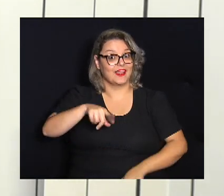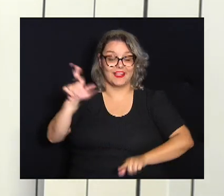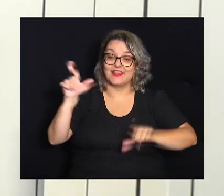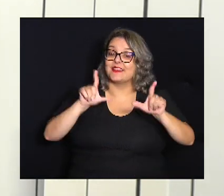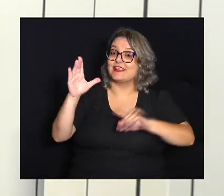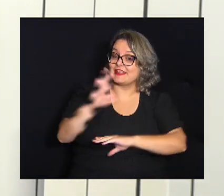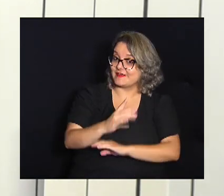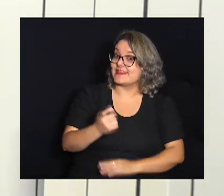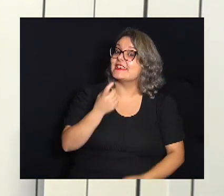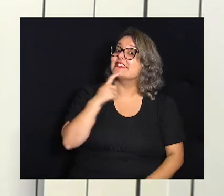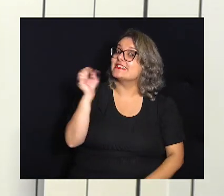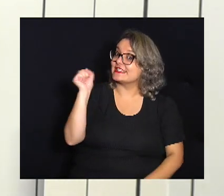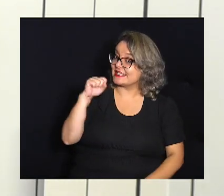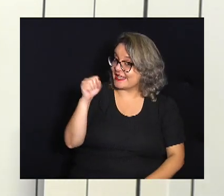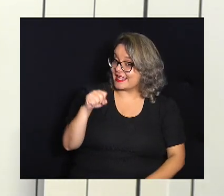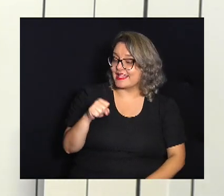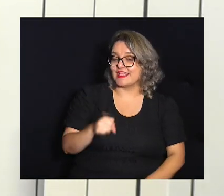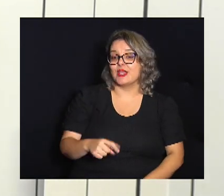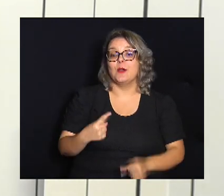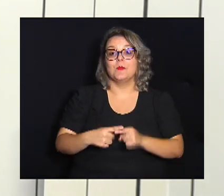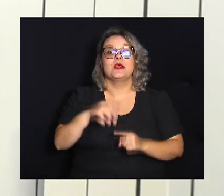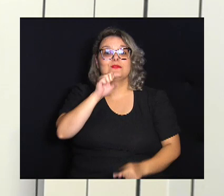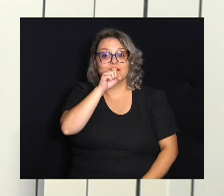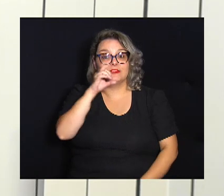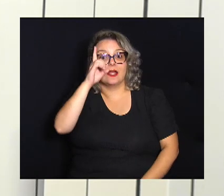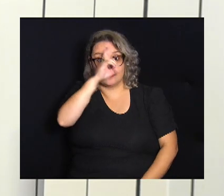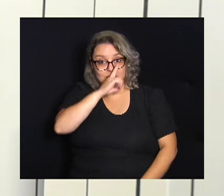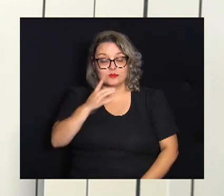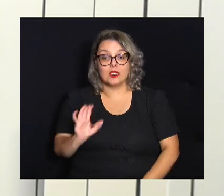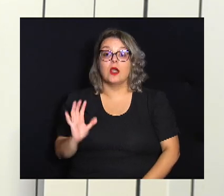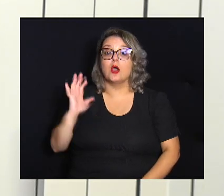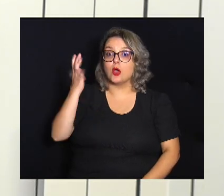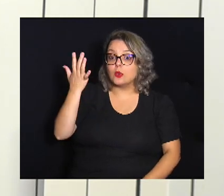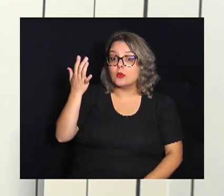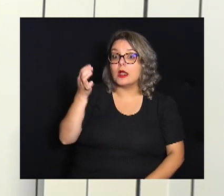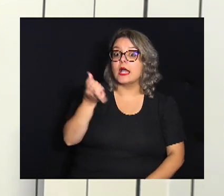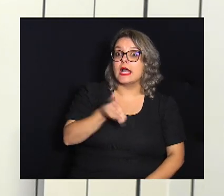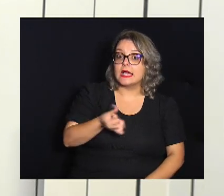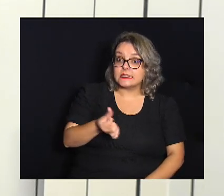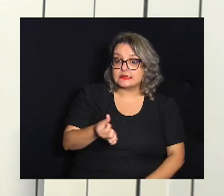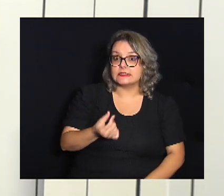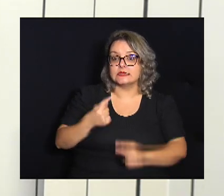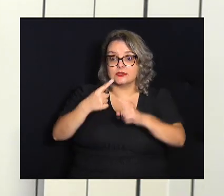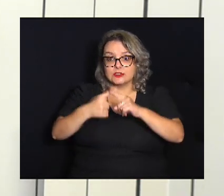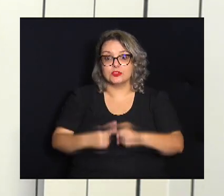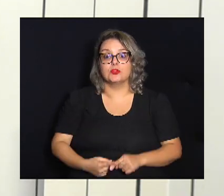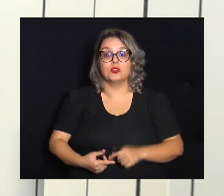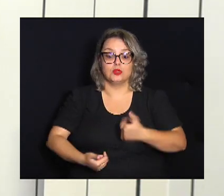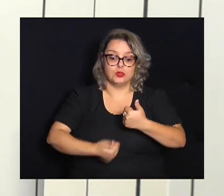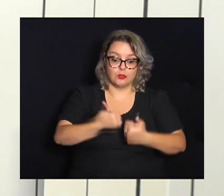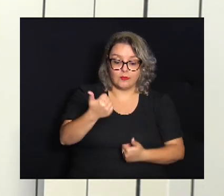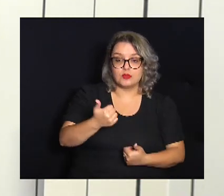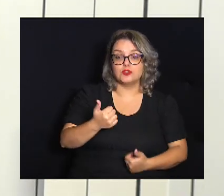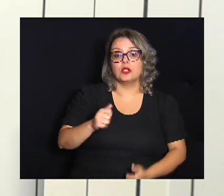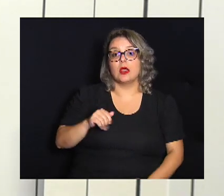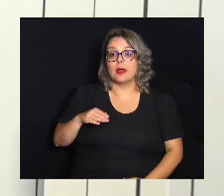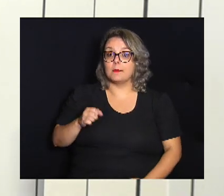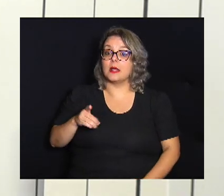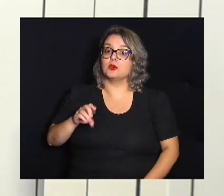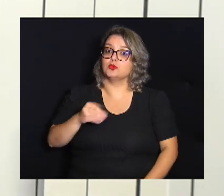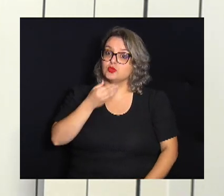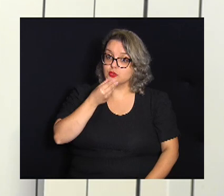Câmara Campinas, viu? Porque no fim de semana aconteceu a 6ª rodada do futebol amador masculino de